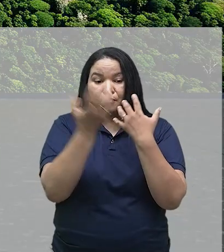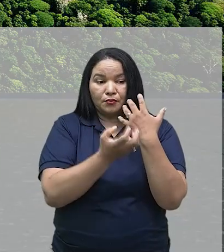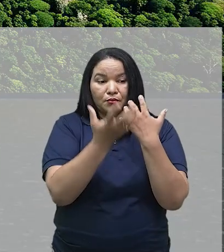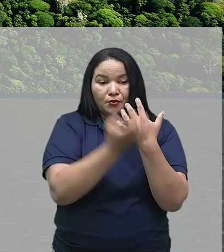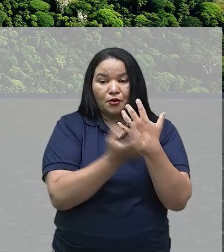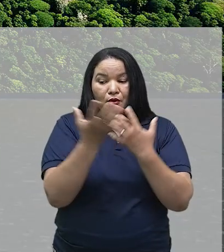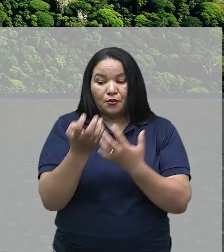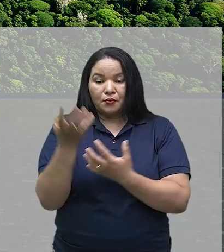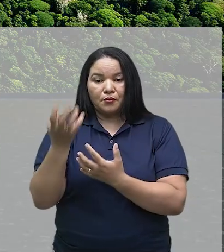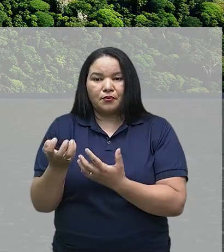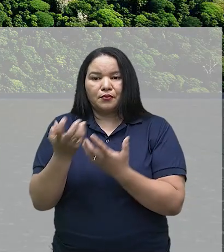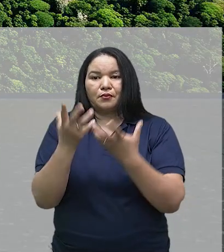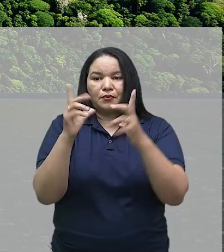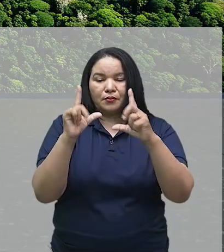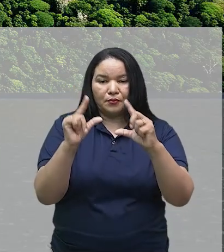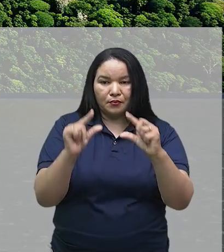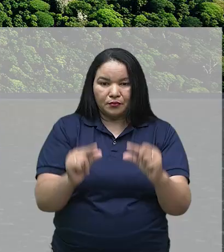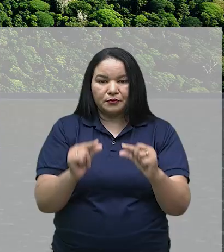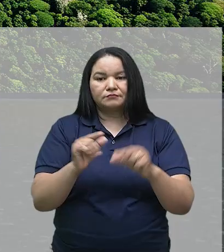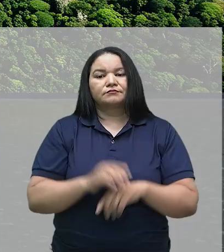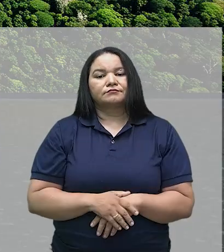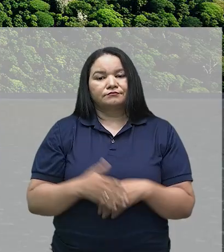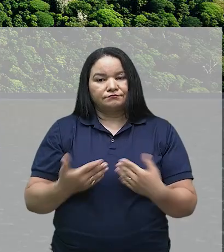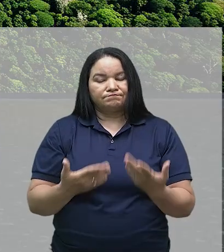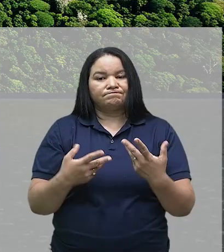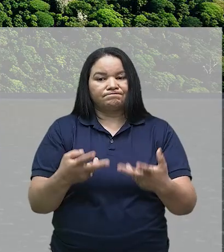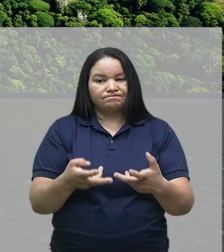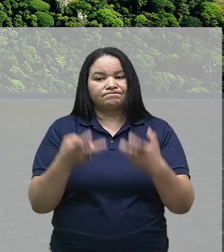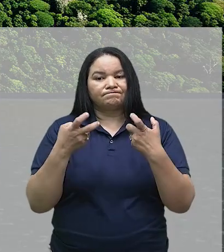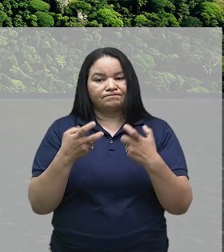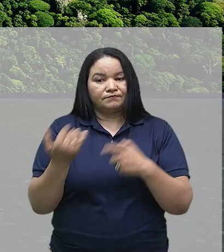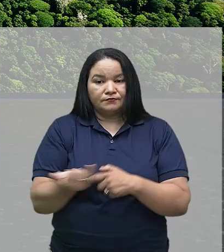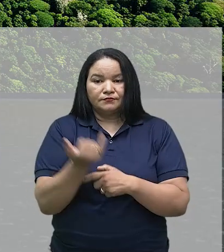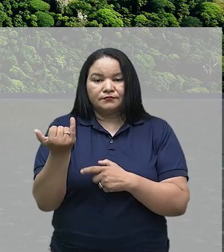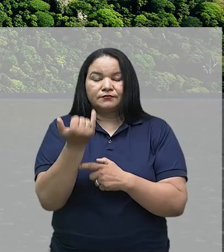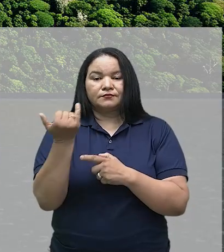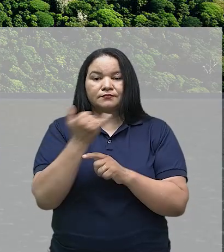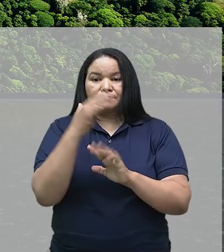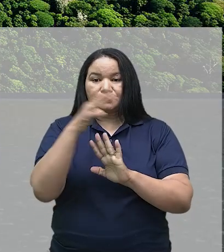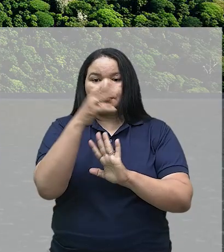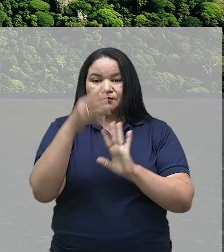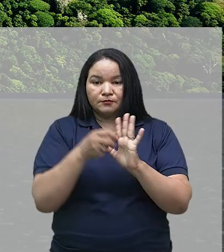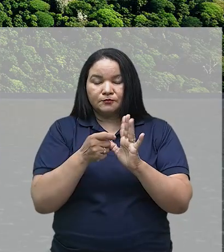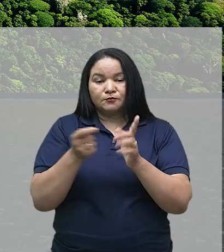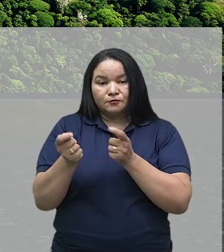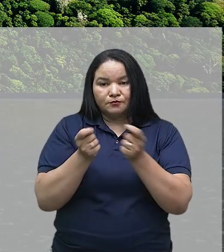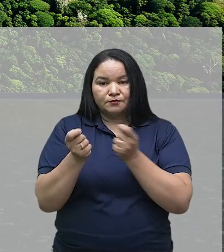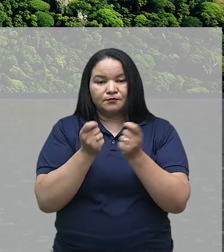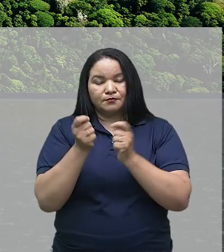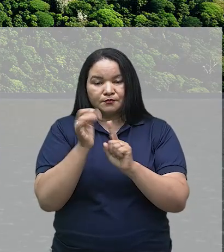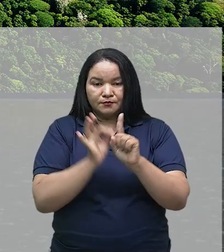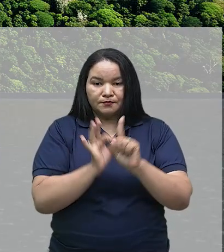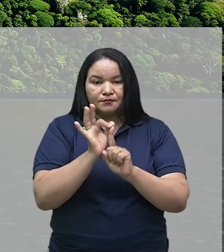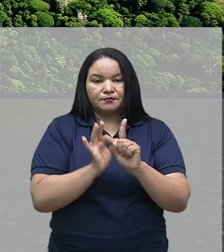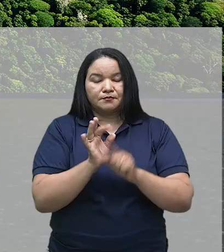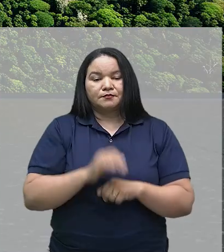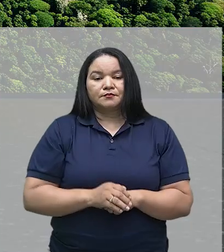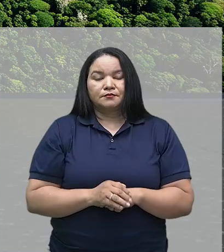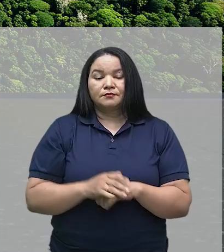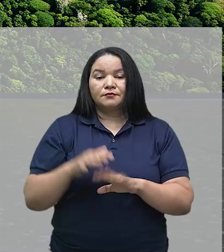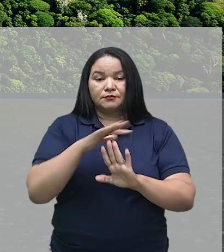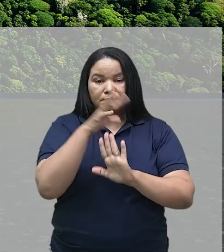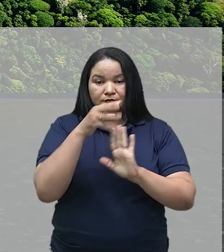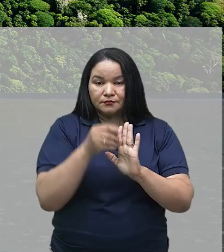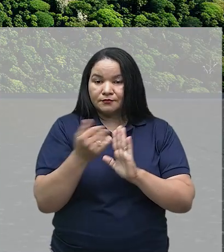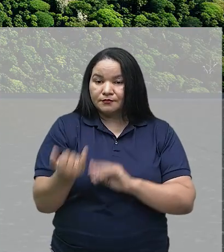diminuir drasticamente. Então, é isso que nós percebemos, a grande importância da Amazônia na regulação do clima, onde a Amazônia ela é